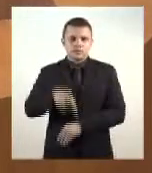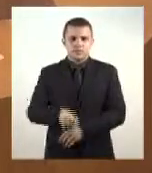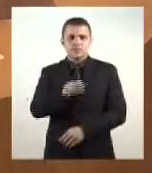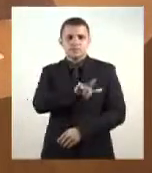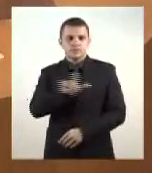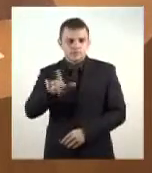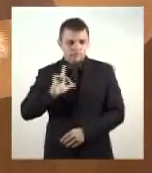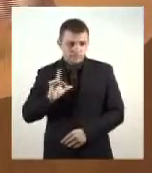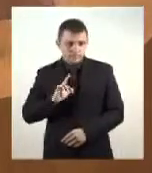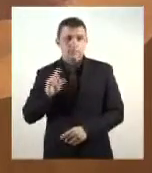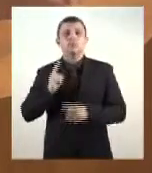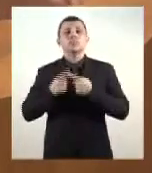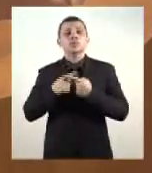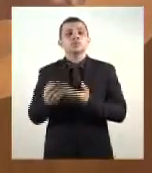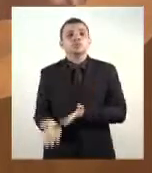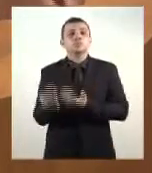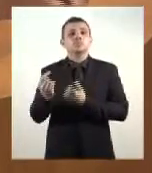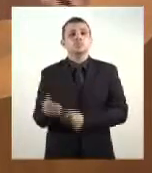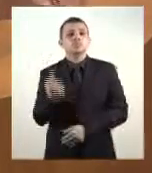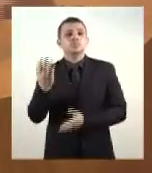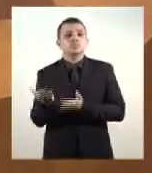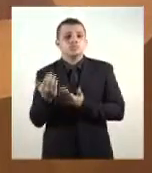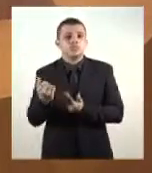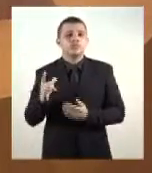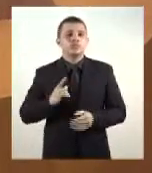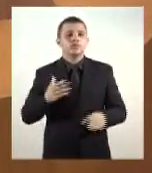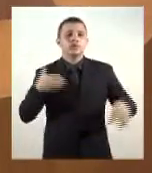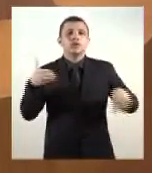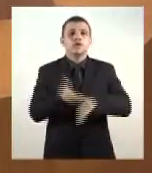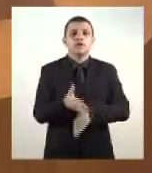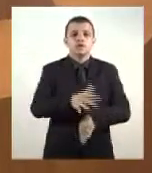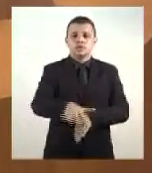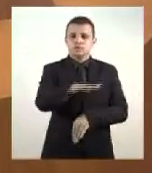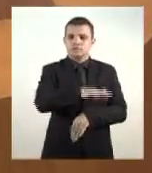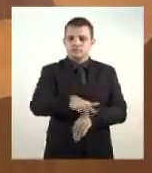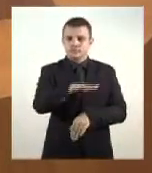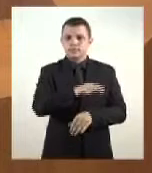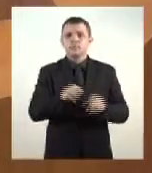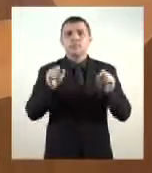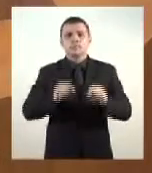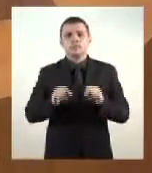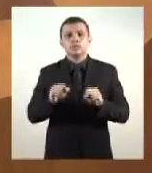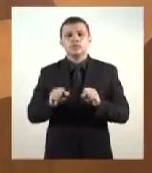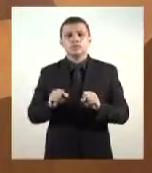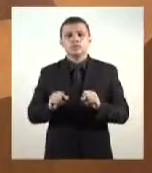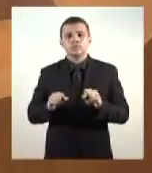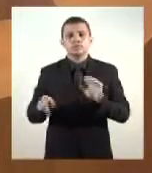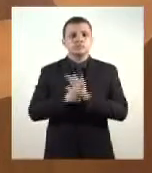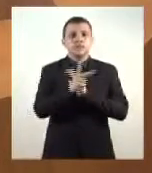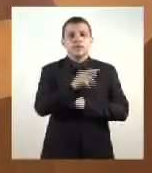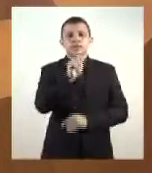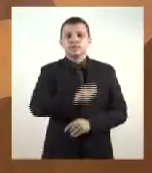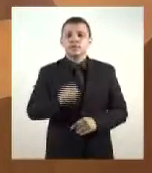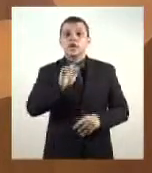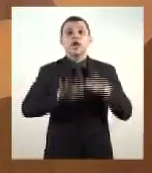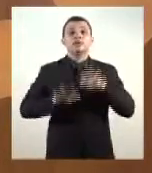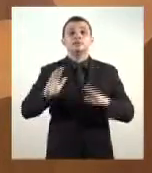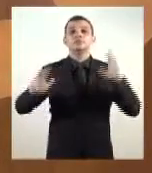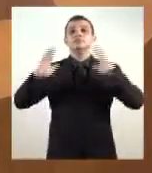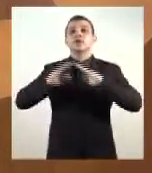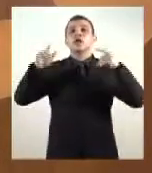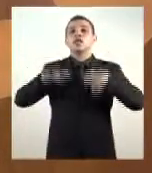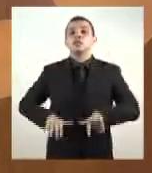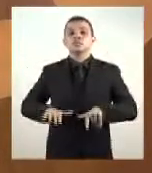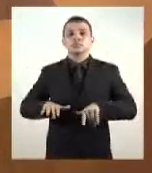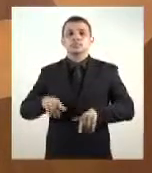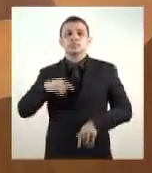que um jovem faça parte de uma entidade, deputado César Pires, que muitas das vezes não tem uma sede para ensaiar